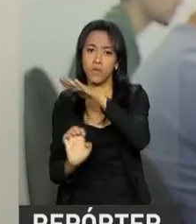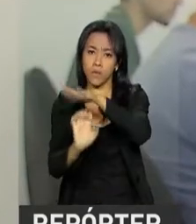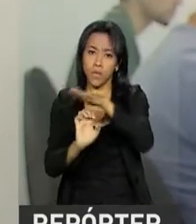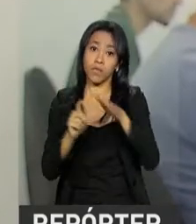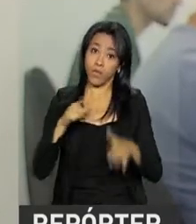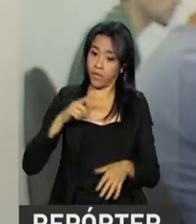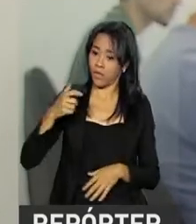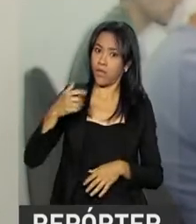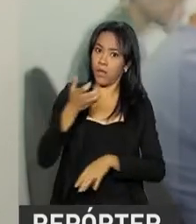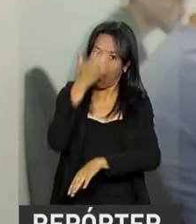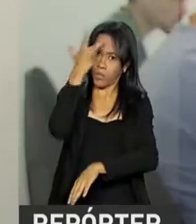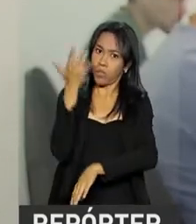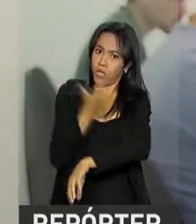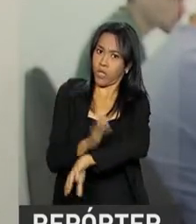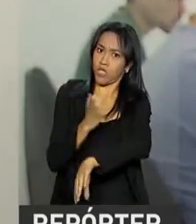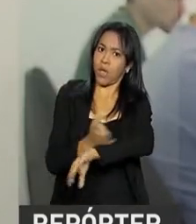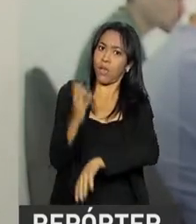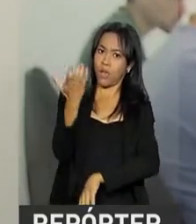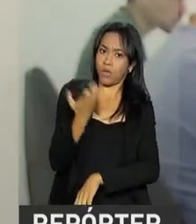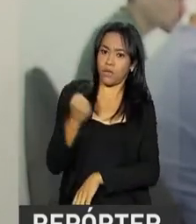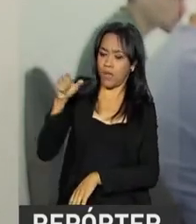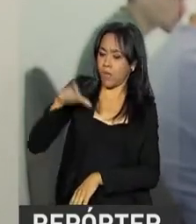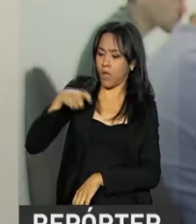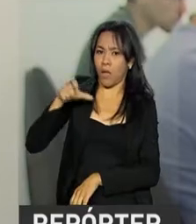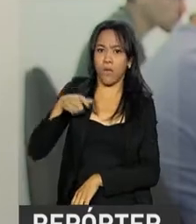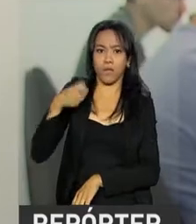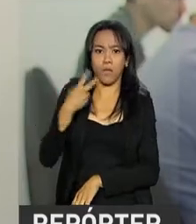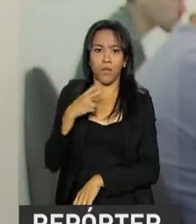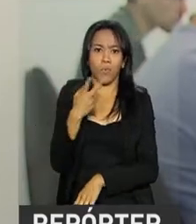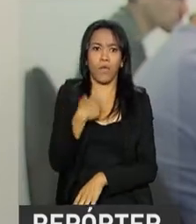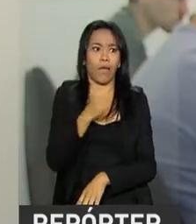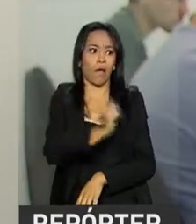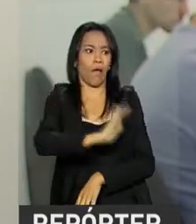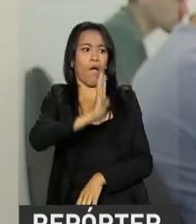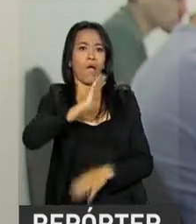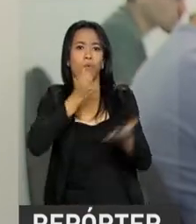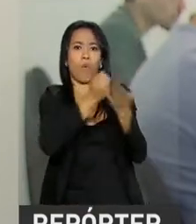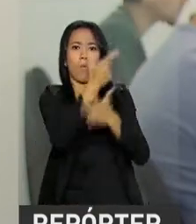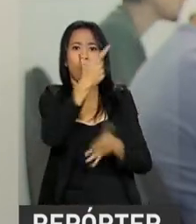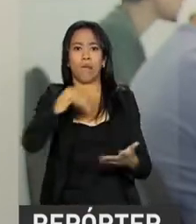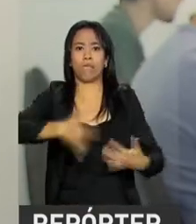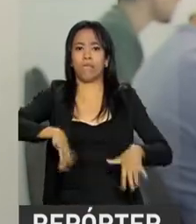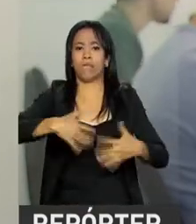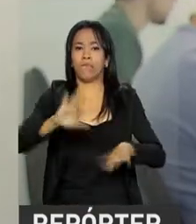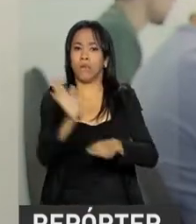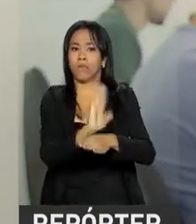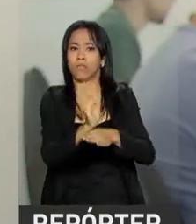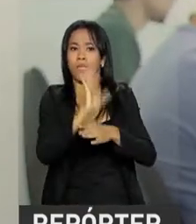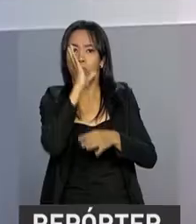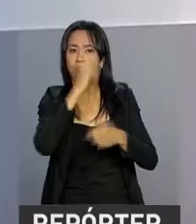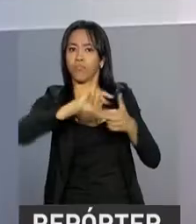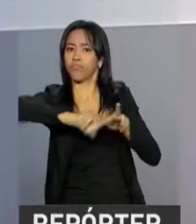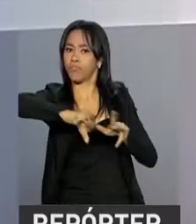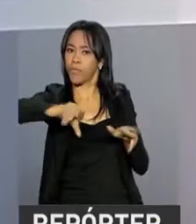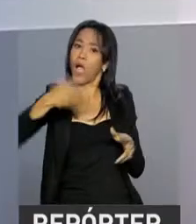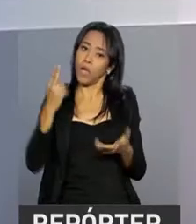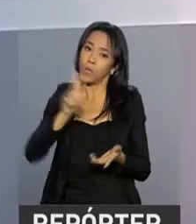estagiário recebe uma cultura que não é sempre que está já foi paga um ingresso muito caro e aí a gente usa o vale-cultura